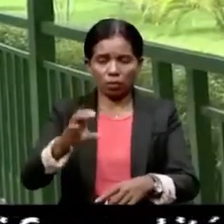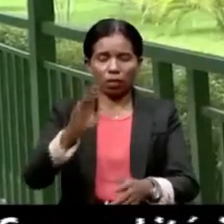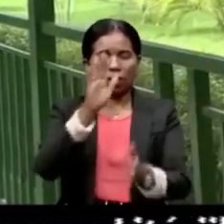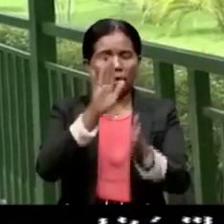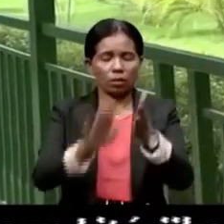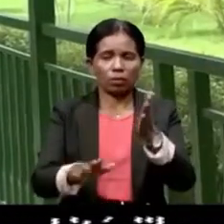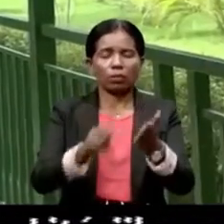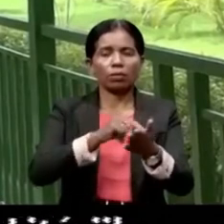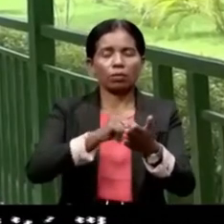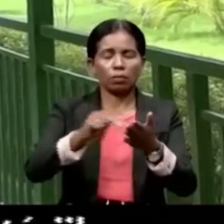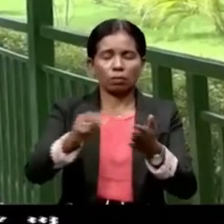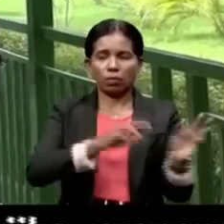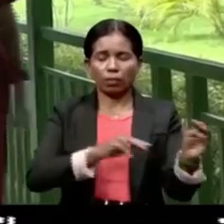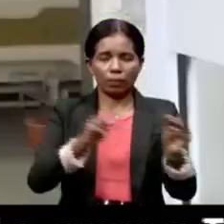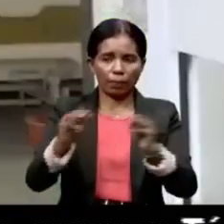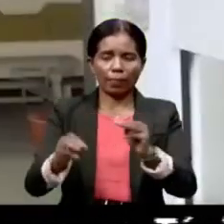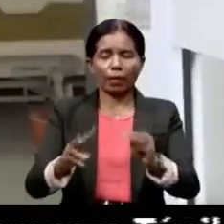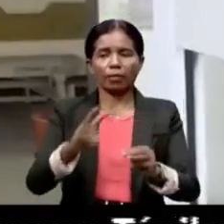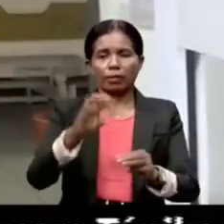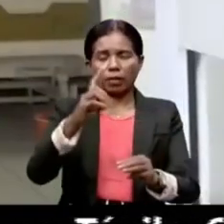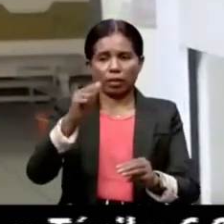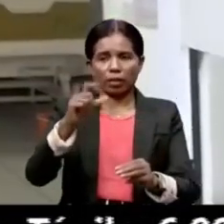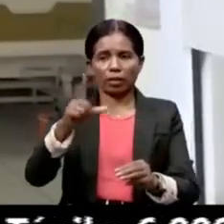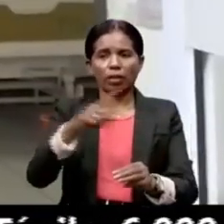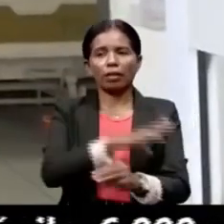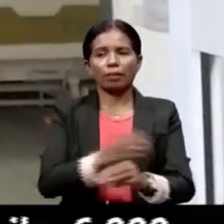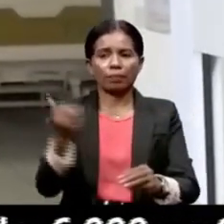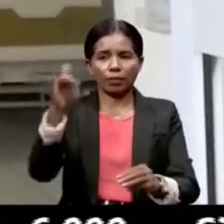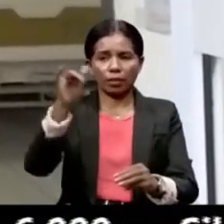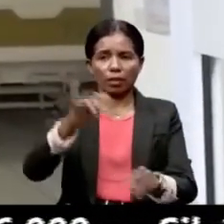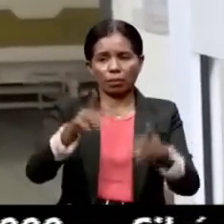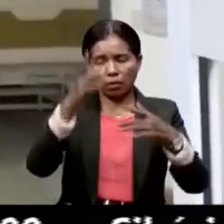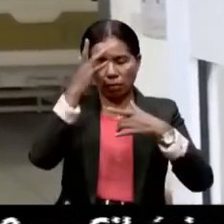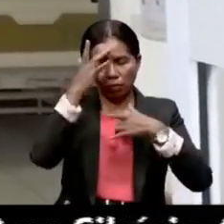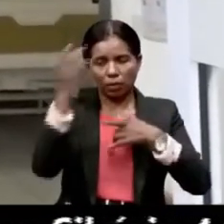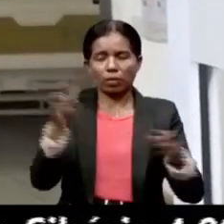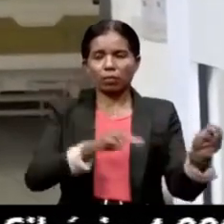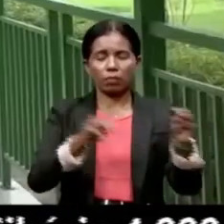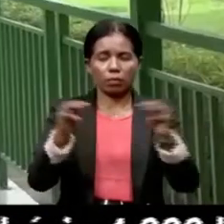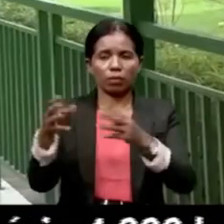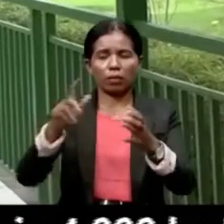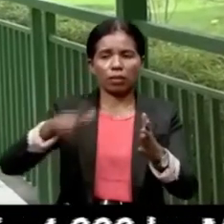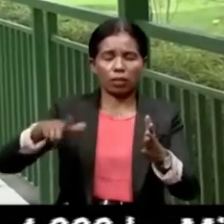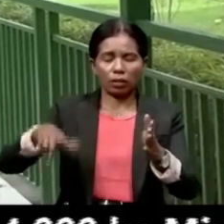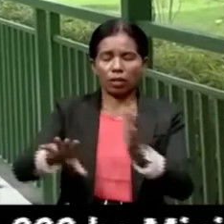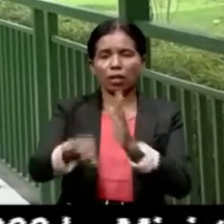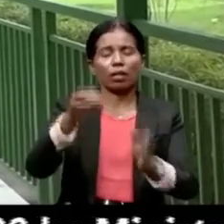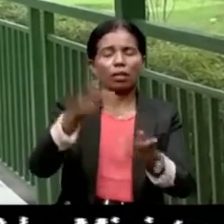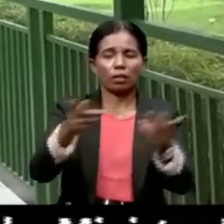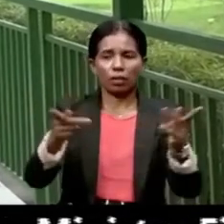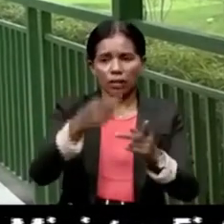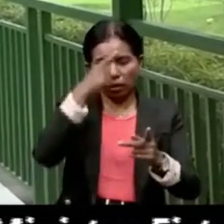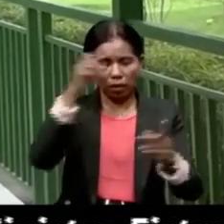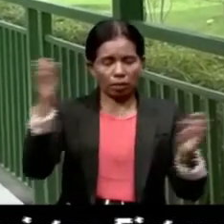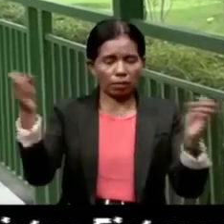de transferência. Mas que não é Vidal reconhece durante o paciente transferência balo tarde retanfatin, também lá